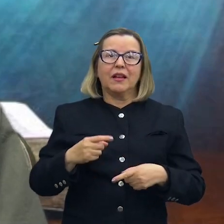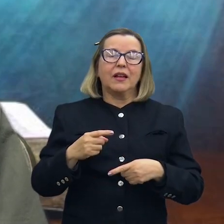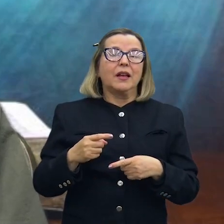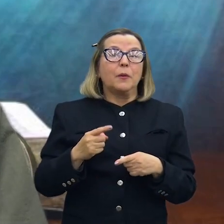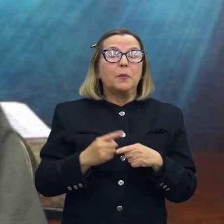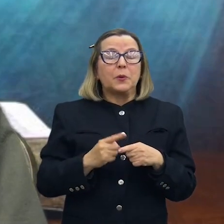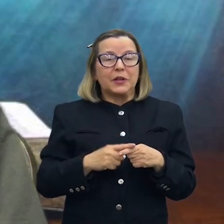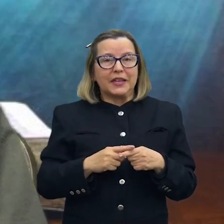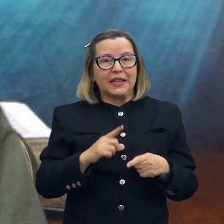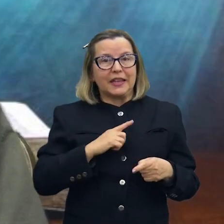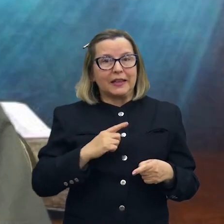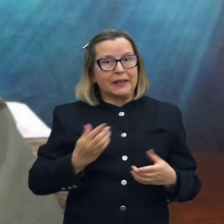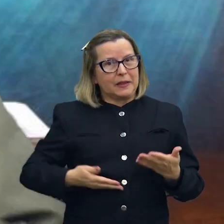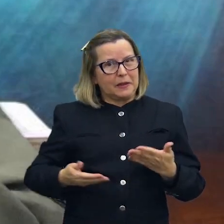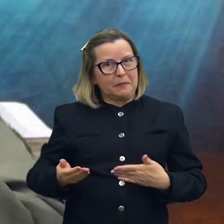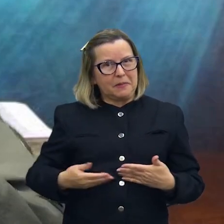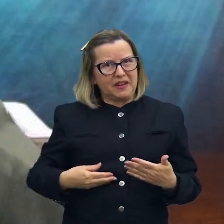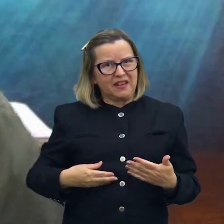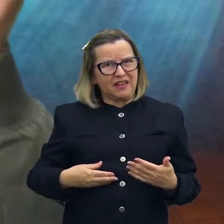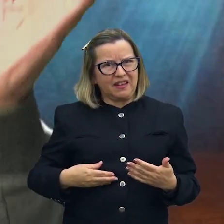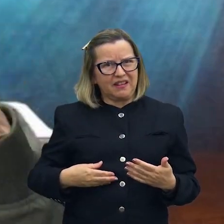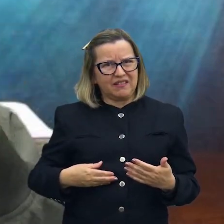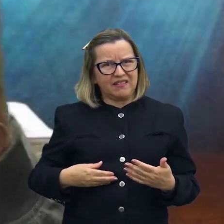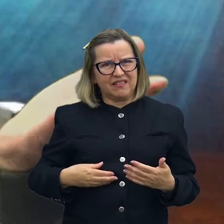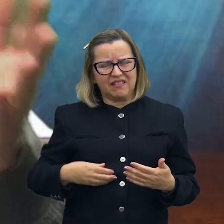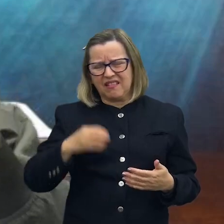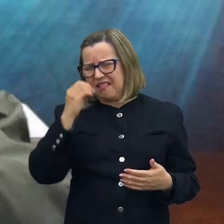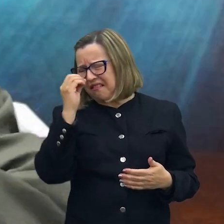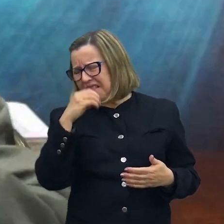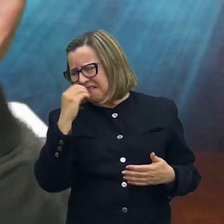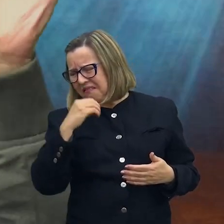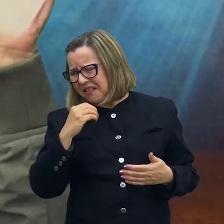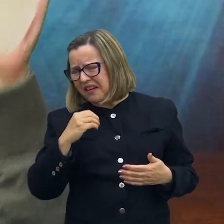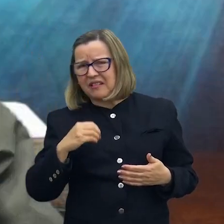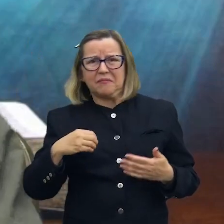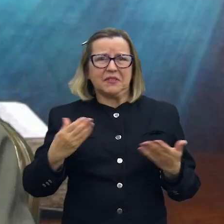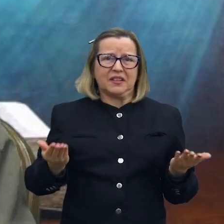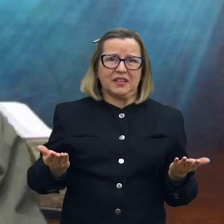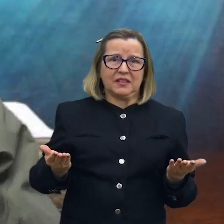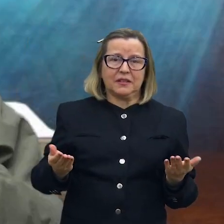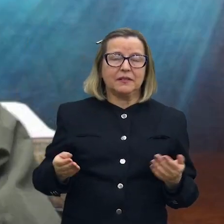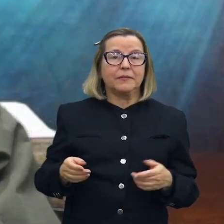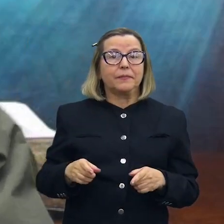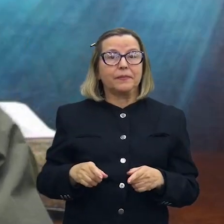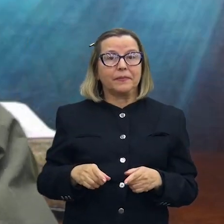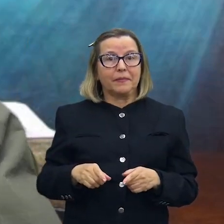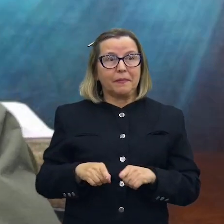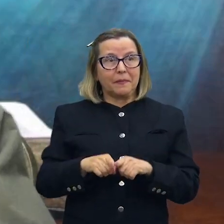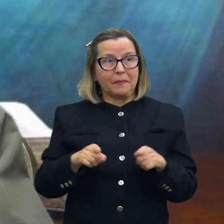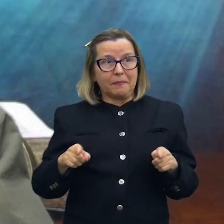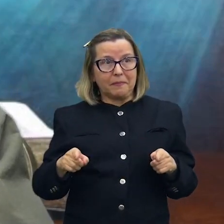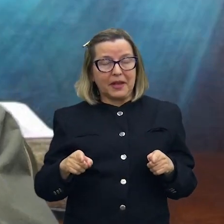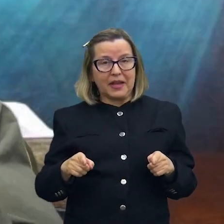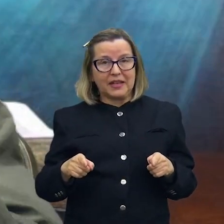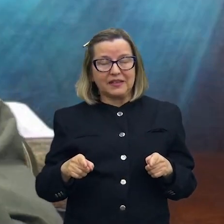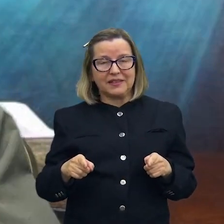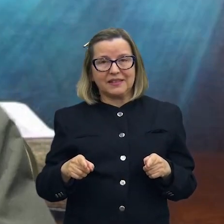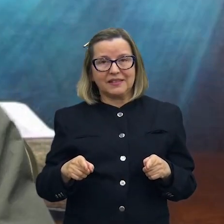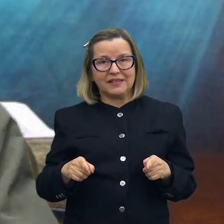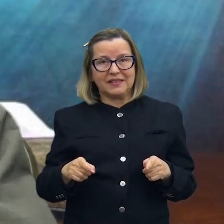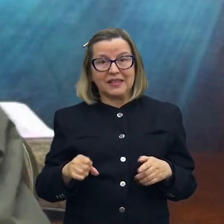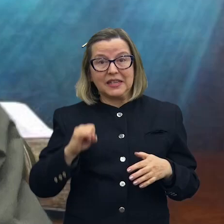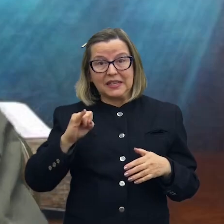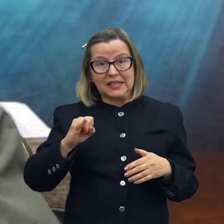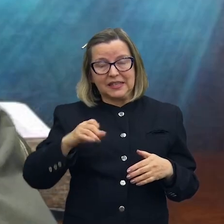ânimo, sabe? Mas existem os casos também de empresas que quebraram, também tem isso. Mas olha, sobre a questão da pessoa